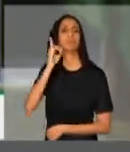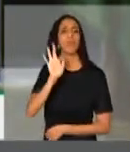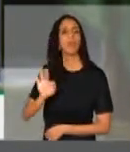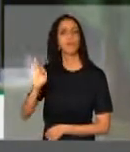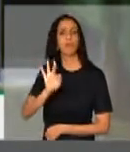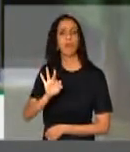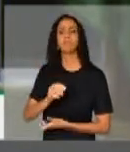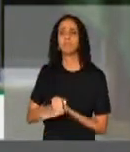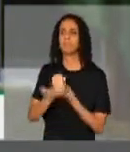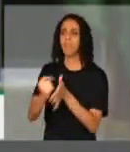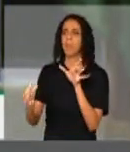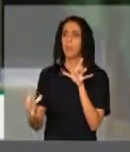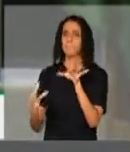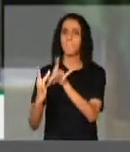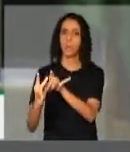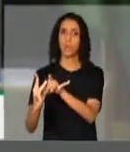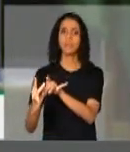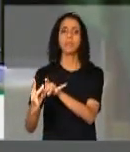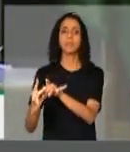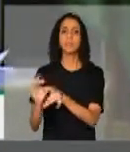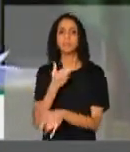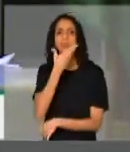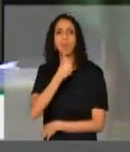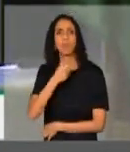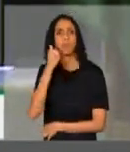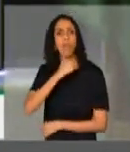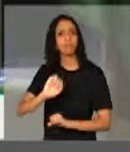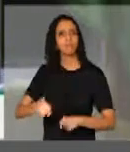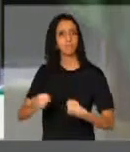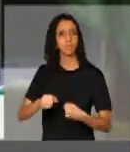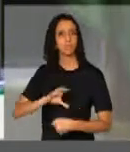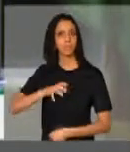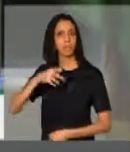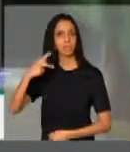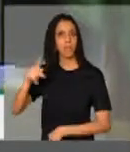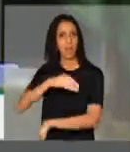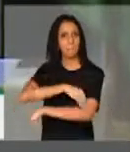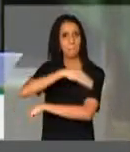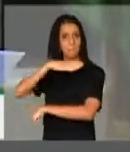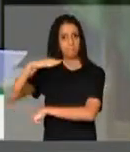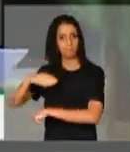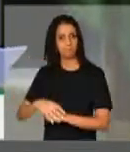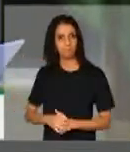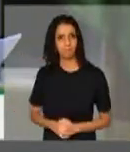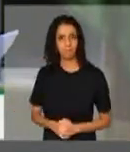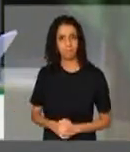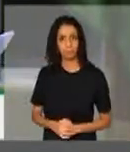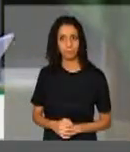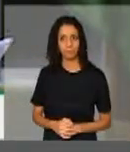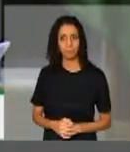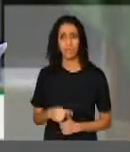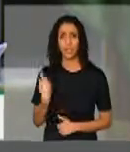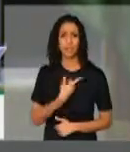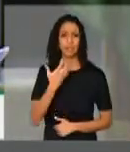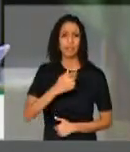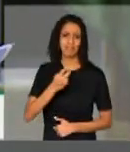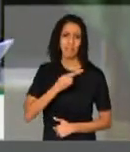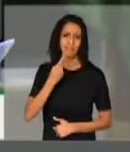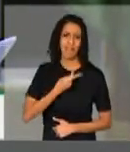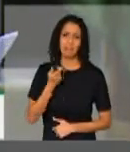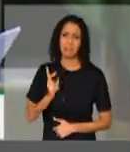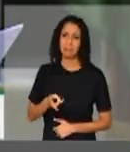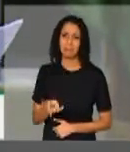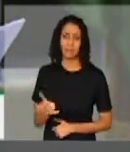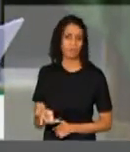aos seus esforços bravos homens e mulheres de brumadinho buscamos evitar a repetição dessa tragédia